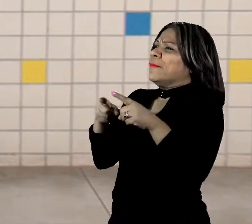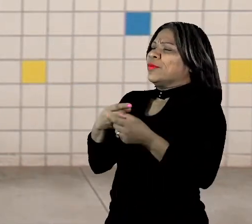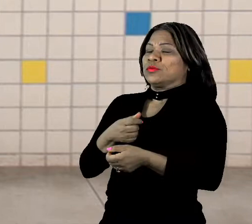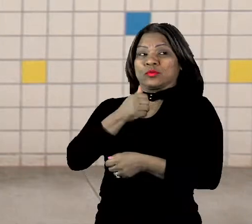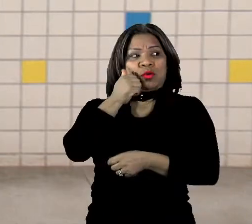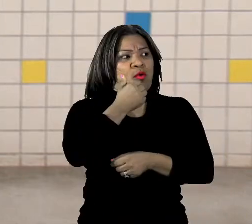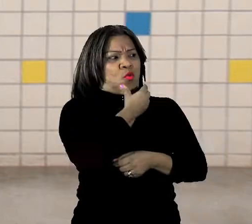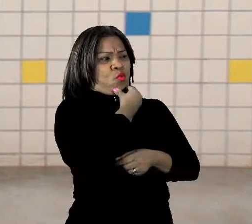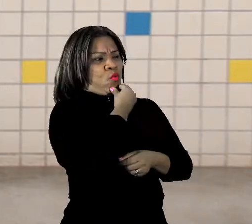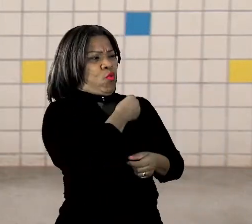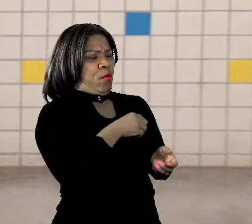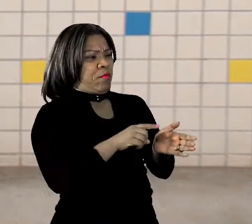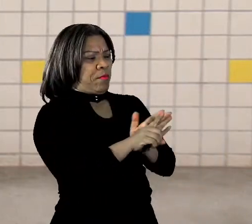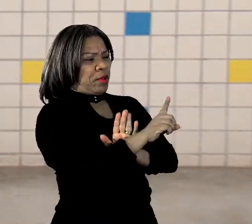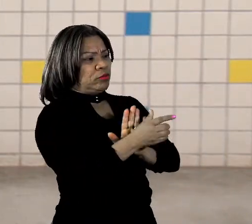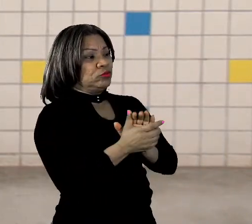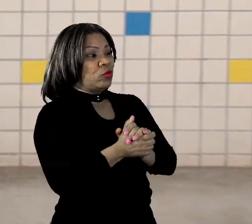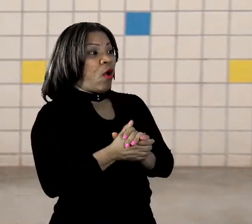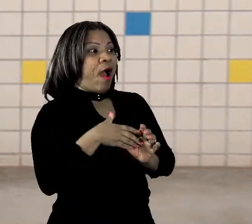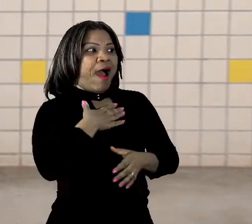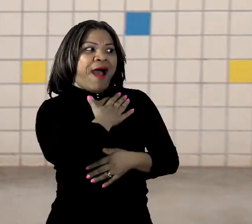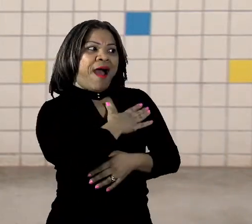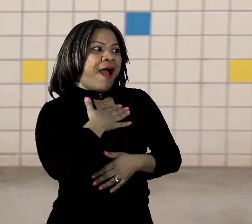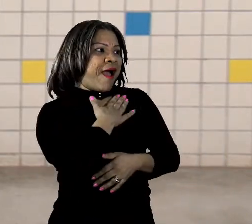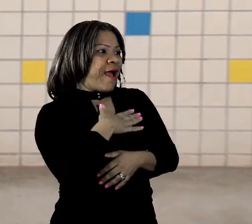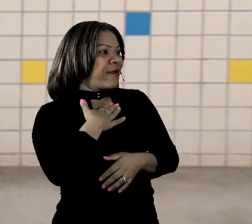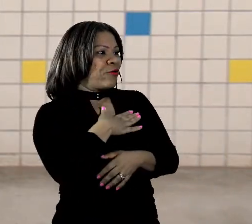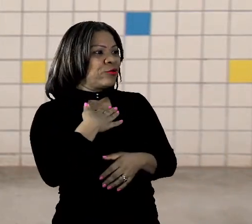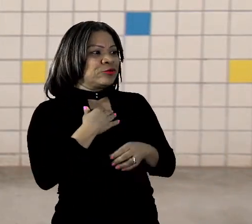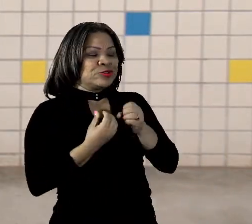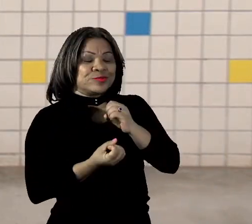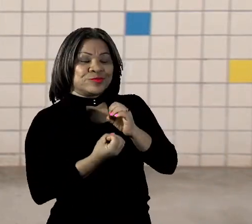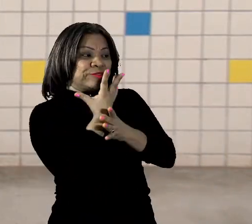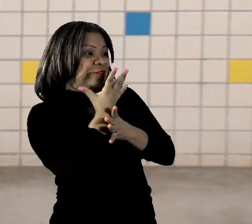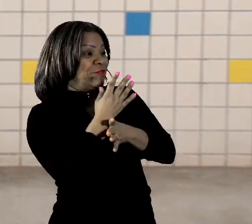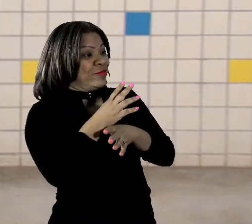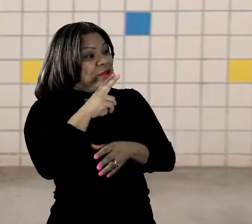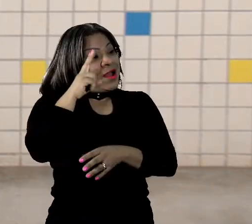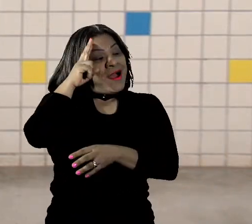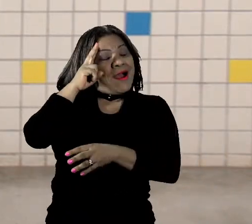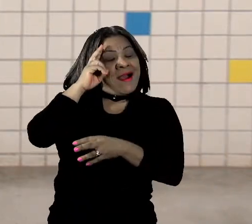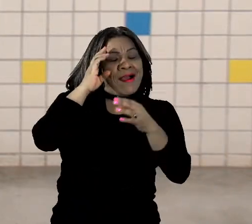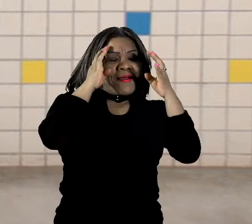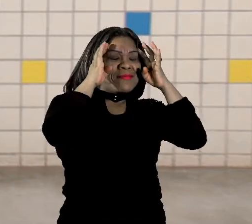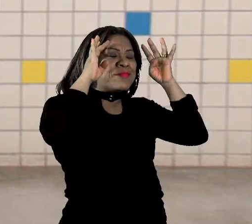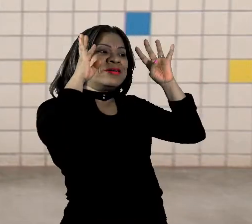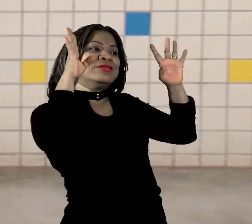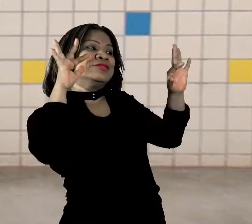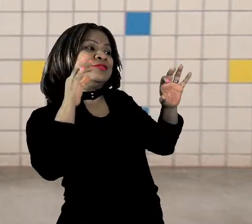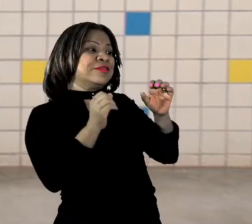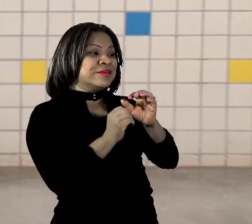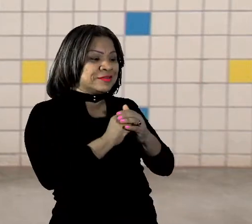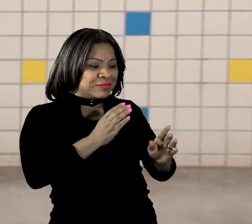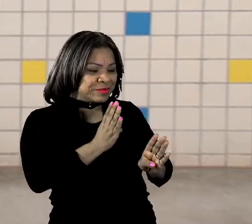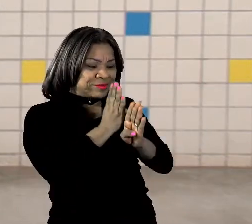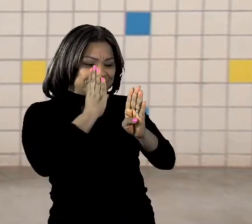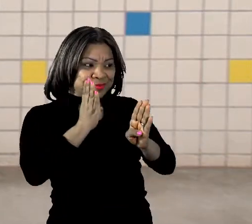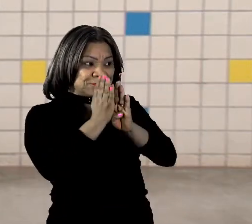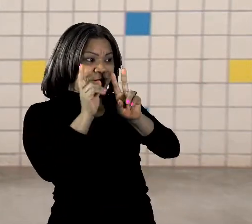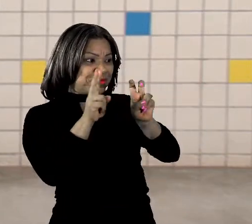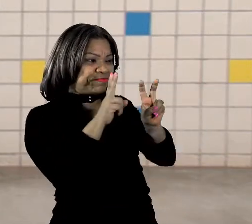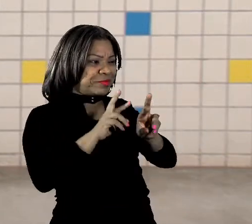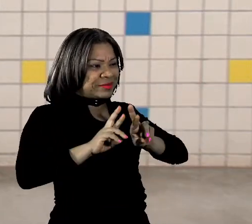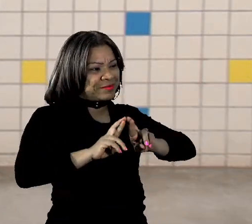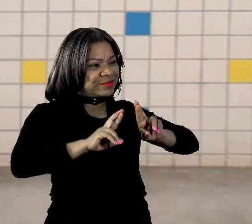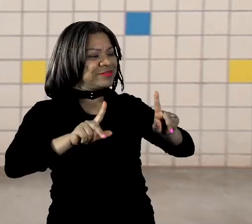fácil. Gostamos de inventar, usamos muita imaginação para descobrir temas diferentes. Temos uma música